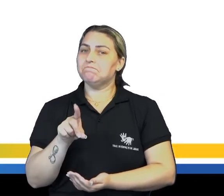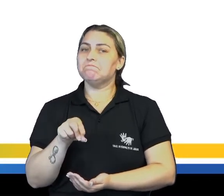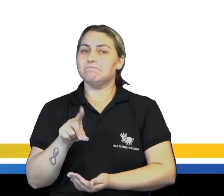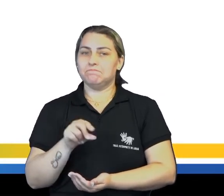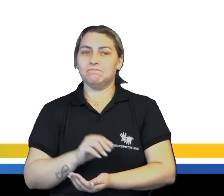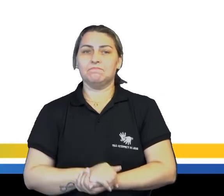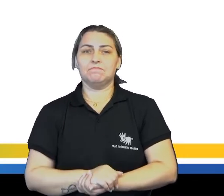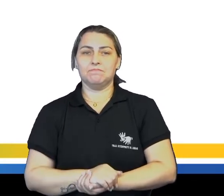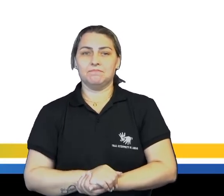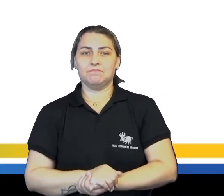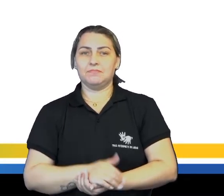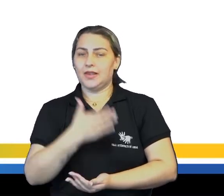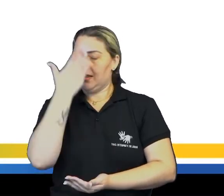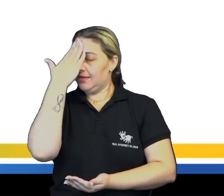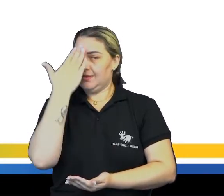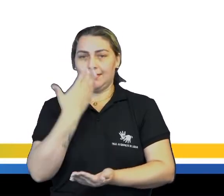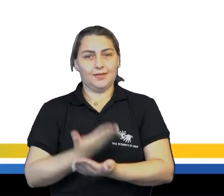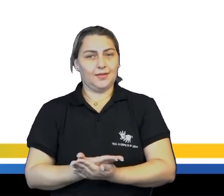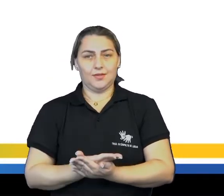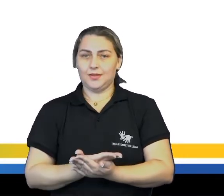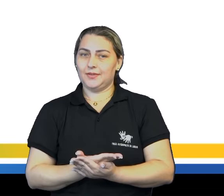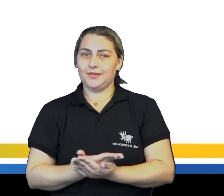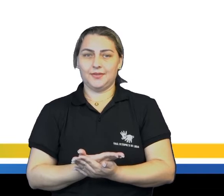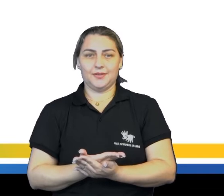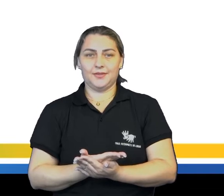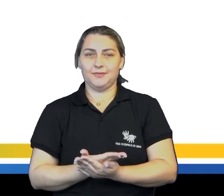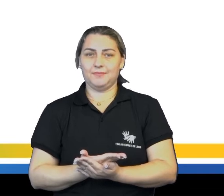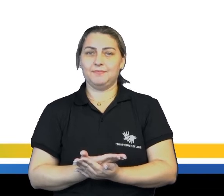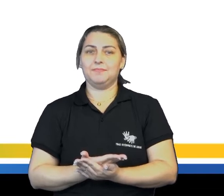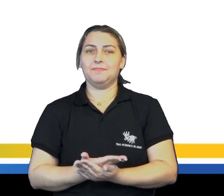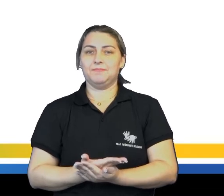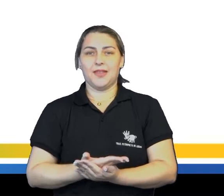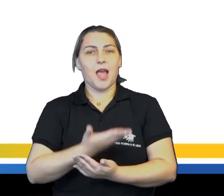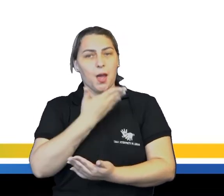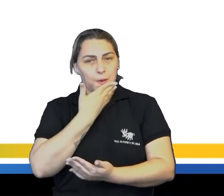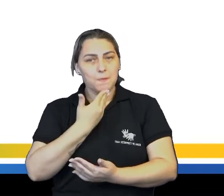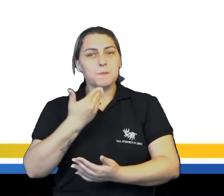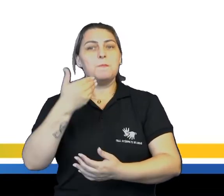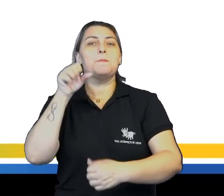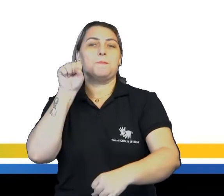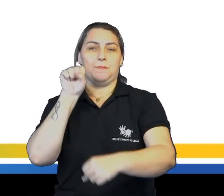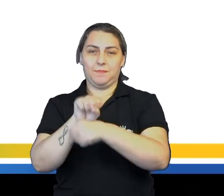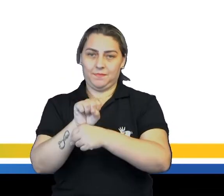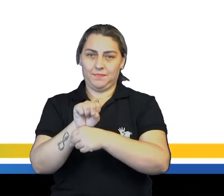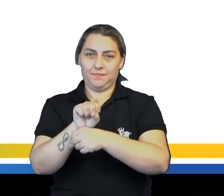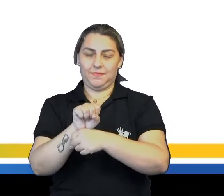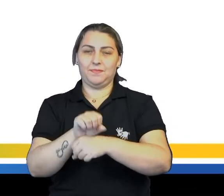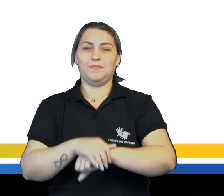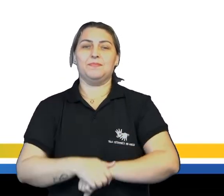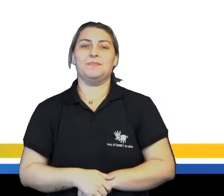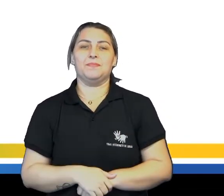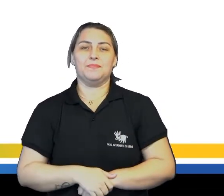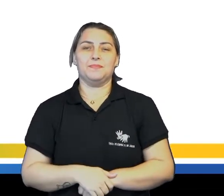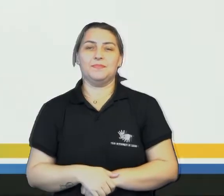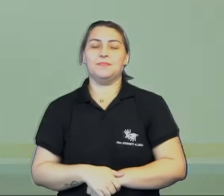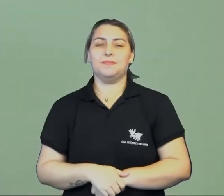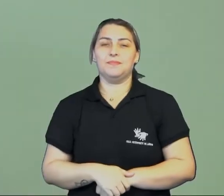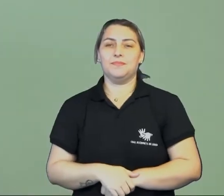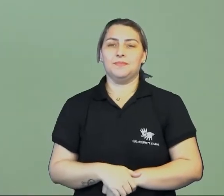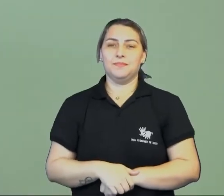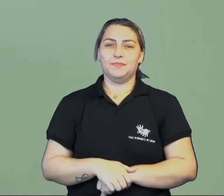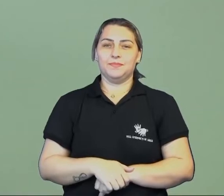mesmo? Ou para, véi, quer dizer não acredito. Ou finalmente, véi, para, é melhor